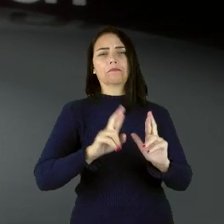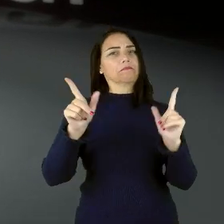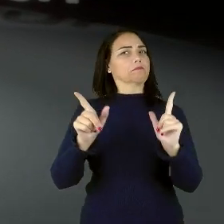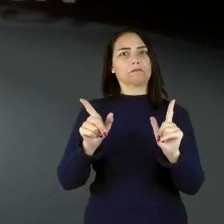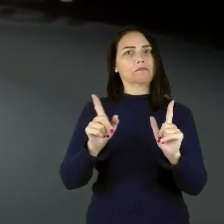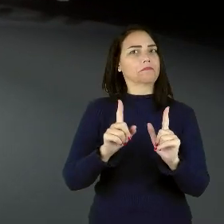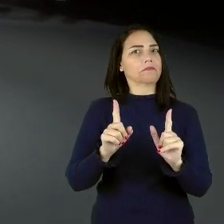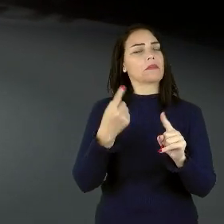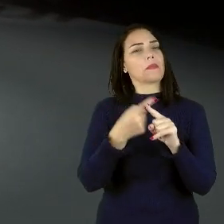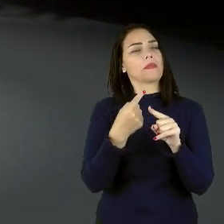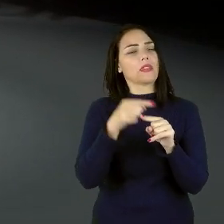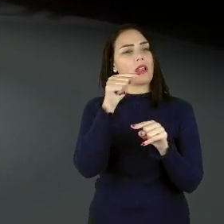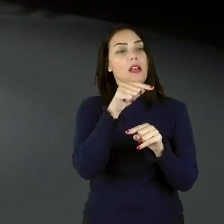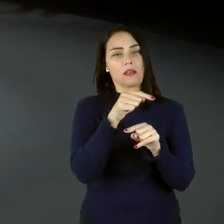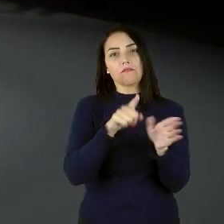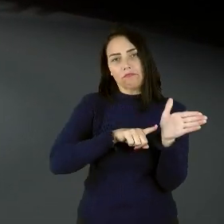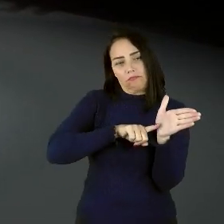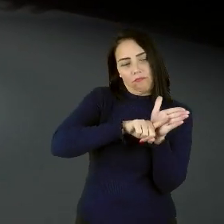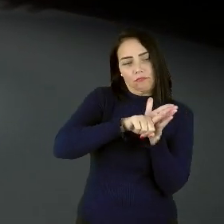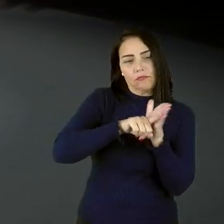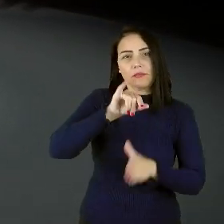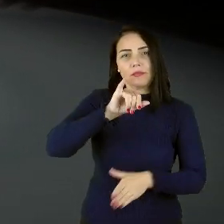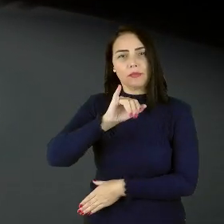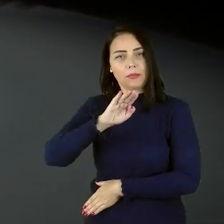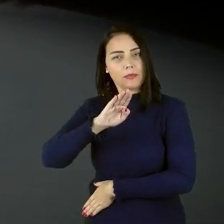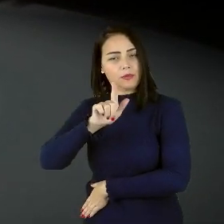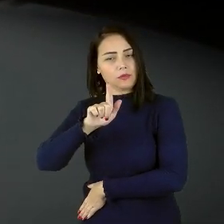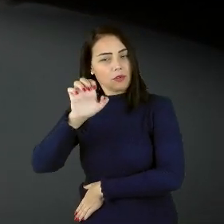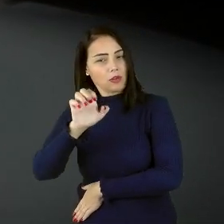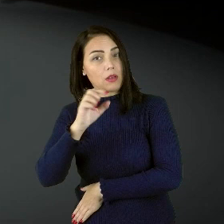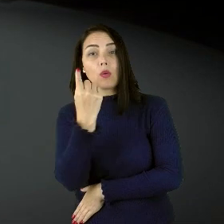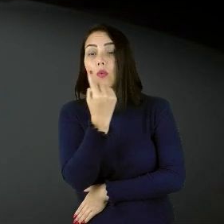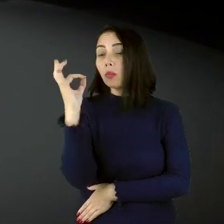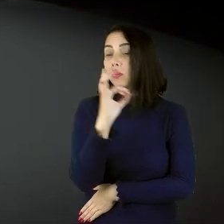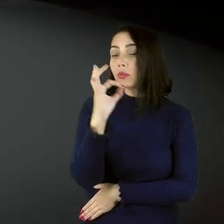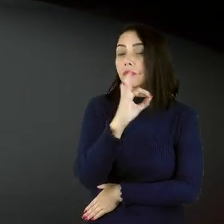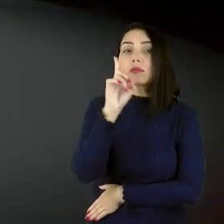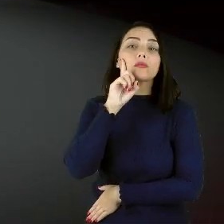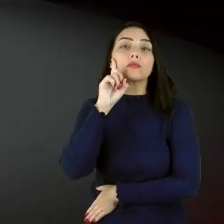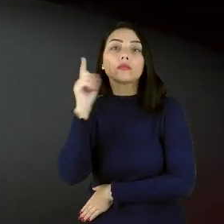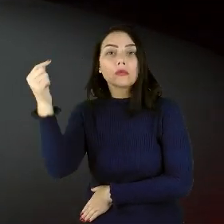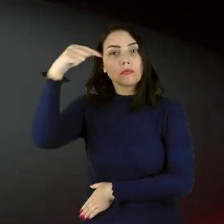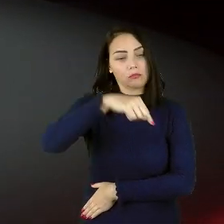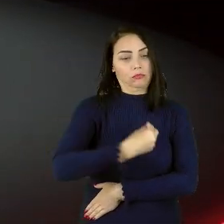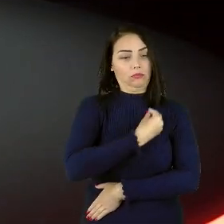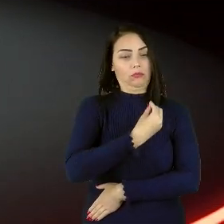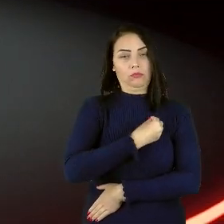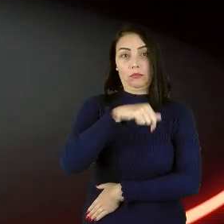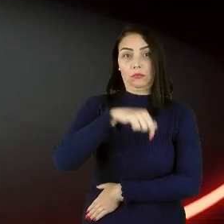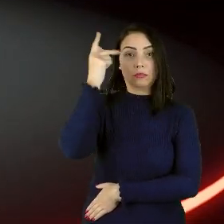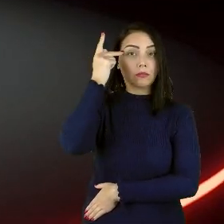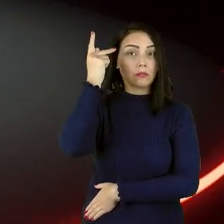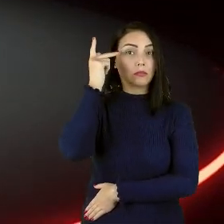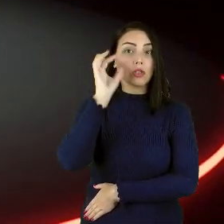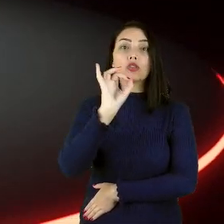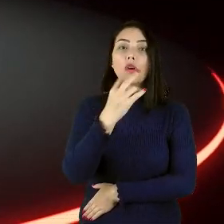não. Conforme dados do IBGE, não chega a 1% de estrangeiros que vivem no Brasil. Em São Paulo, que é a nossa metrópole,